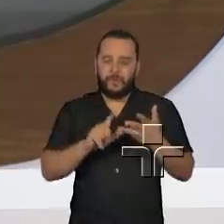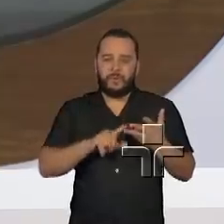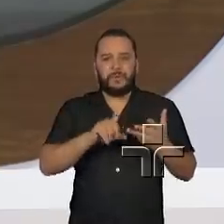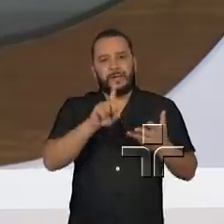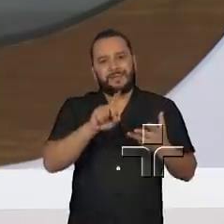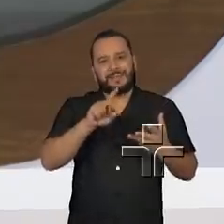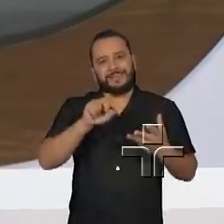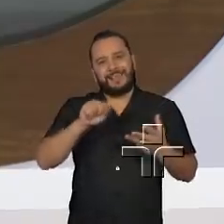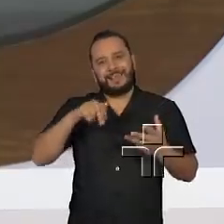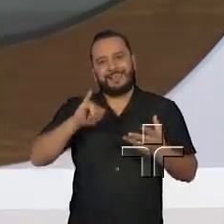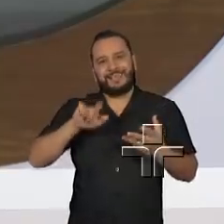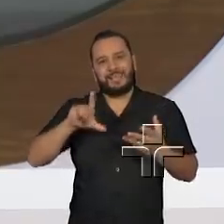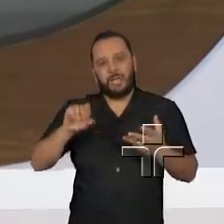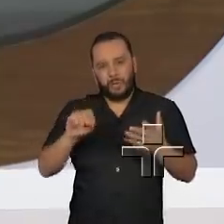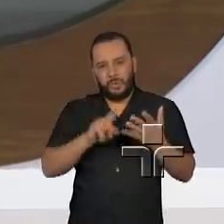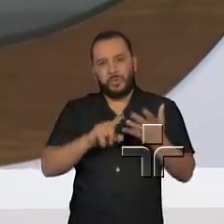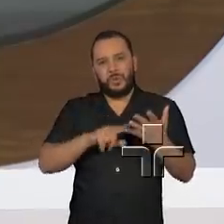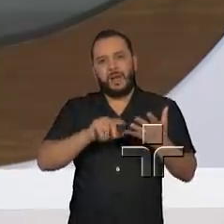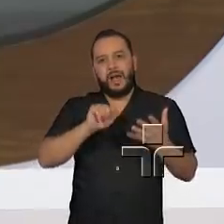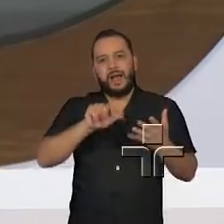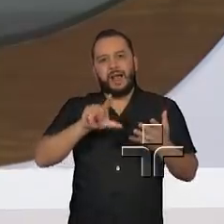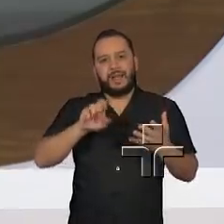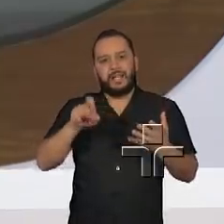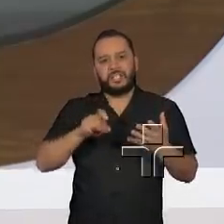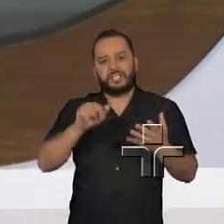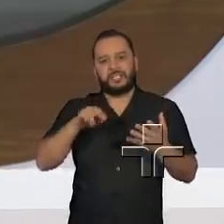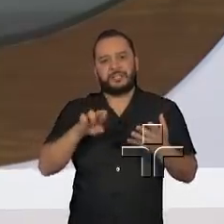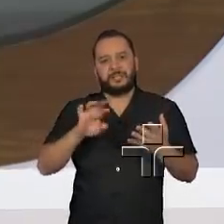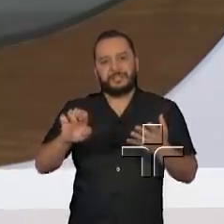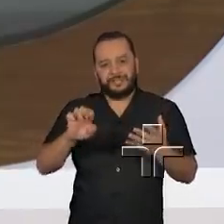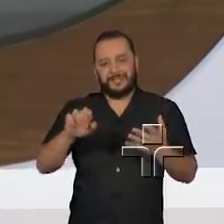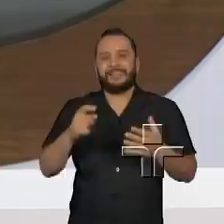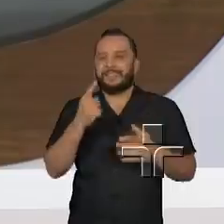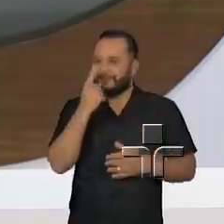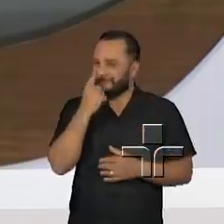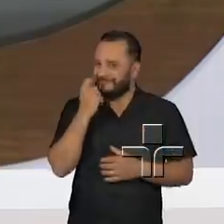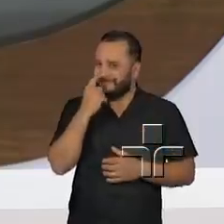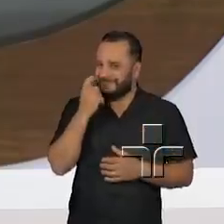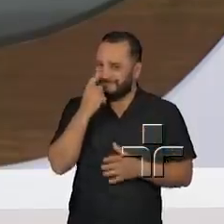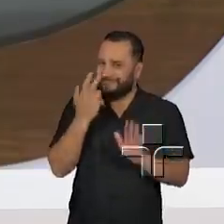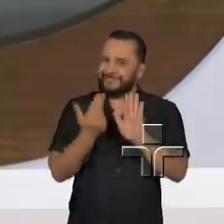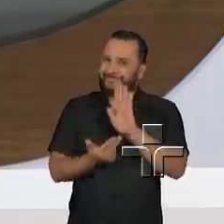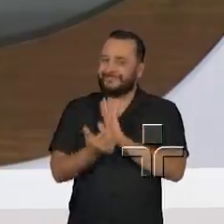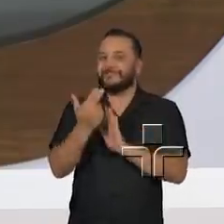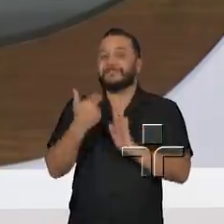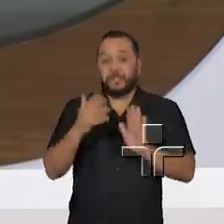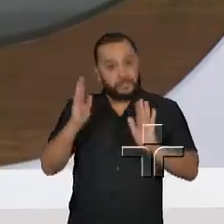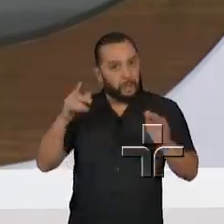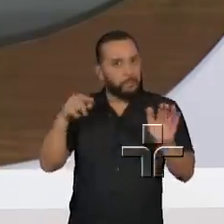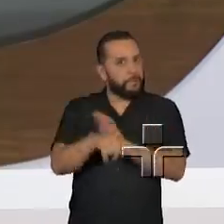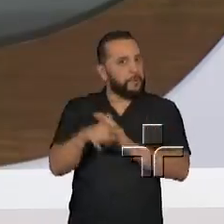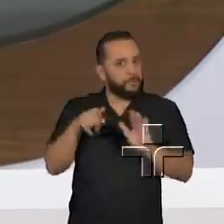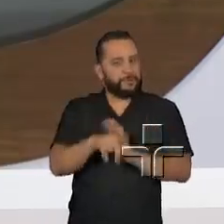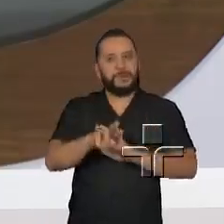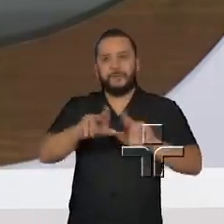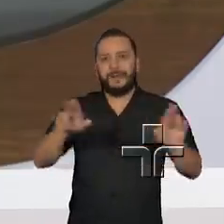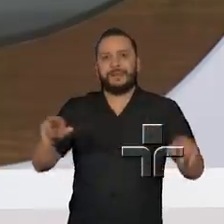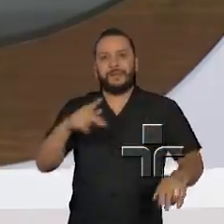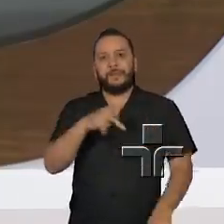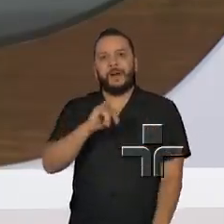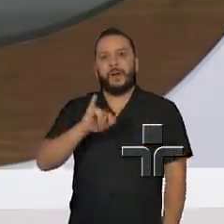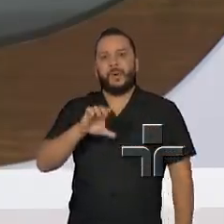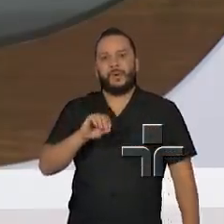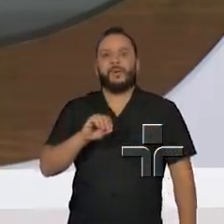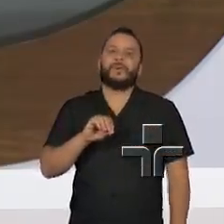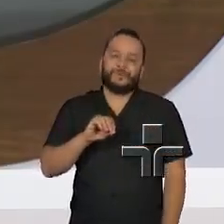Danilo Tomás, do Alexandre Verzignassi e do nosso cartunista cada vez mais perguntador, Paulo Caruso.